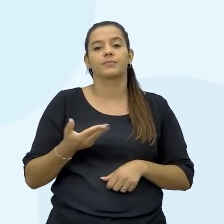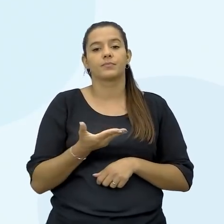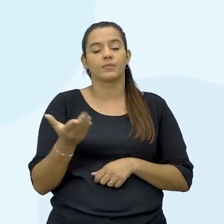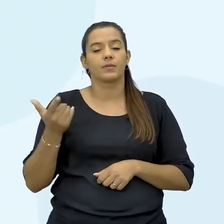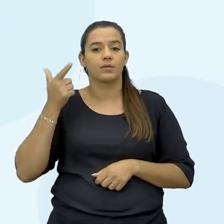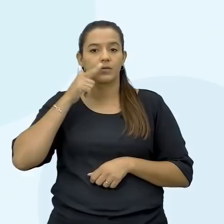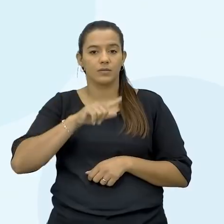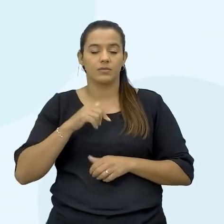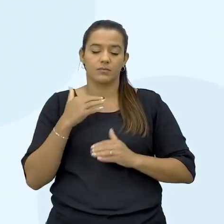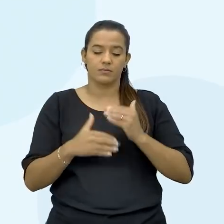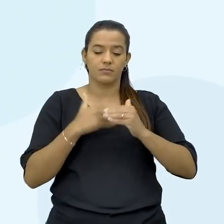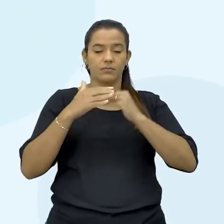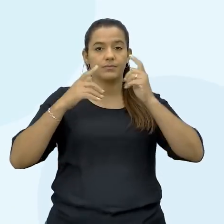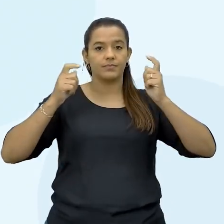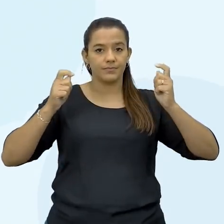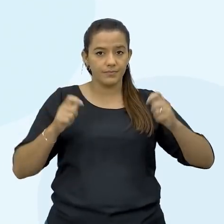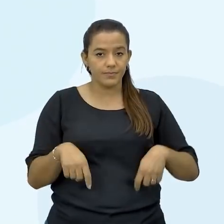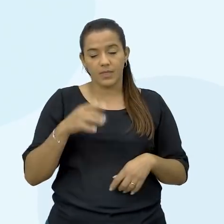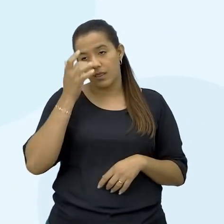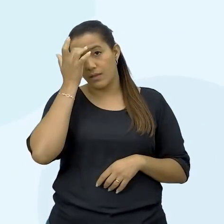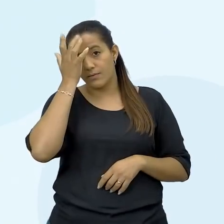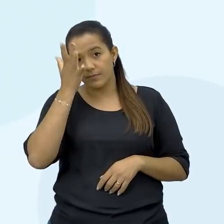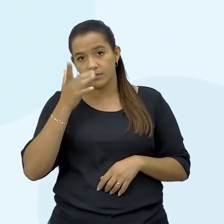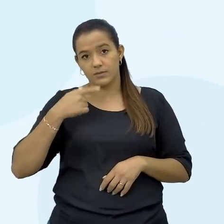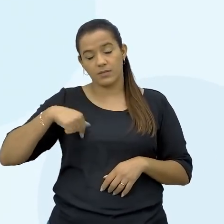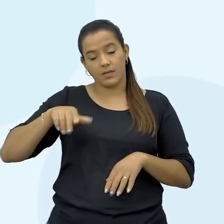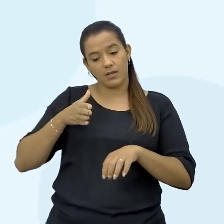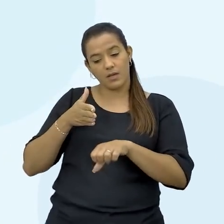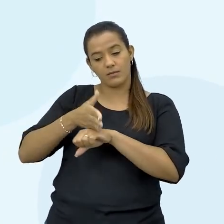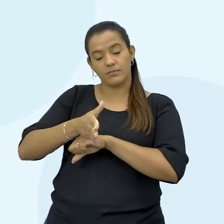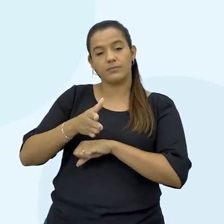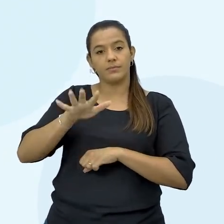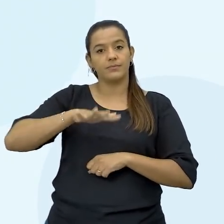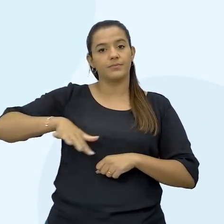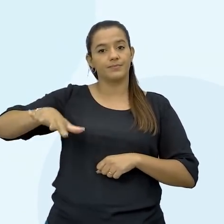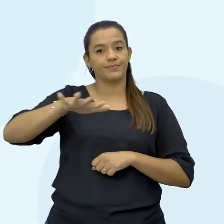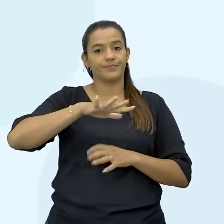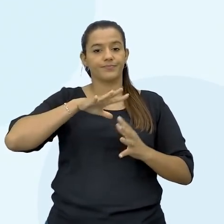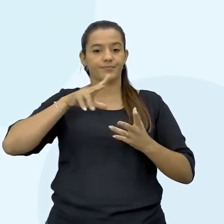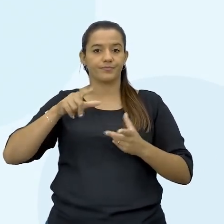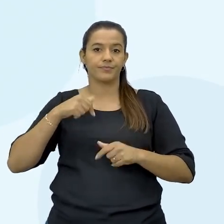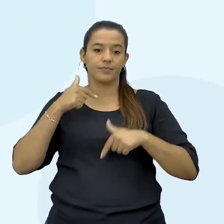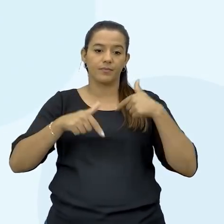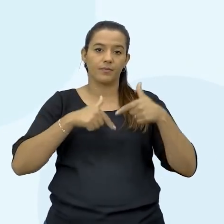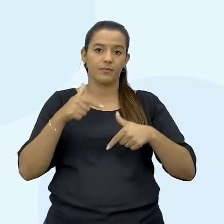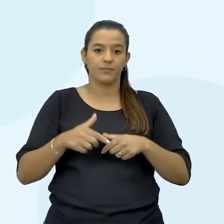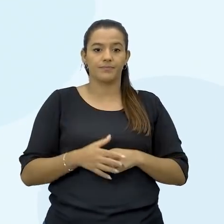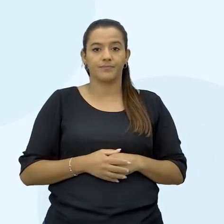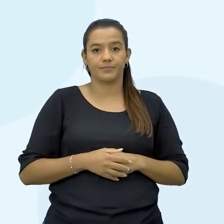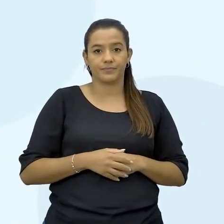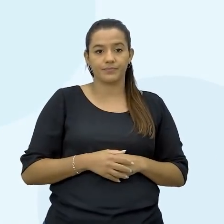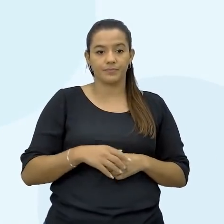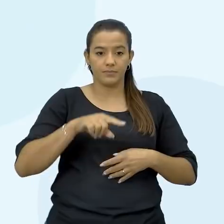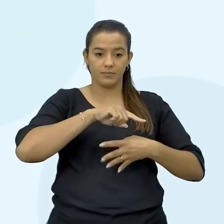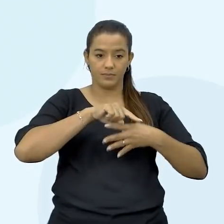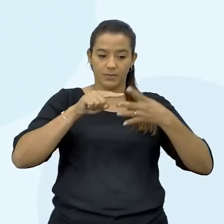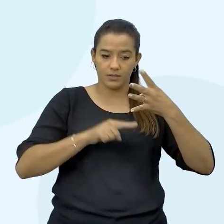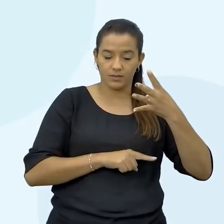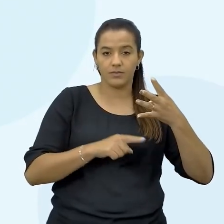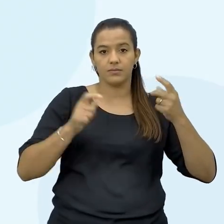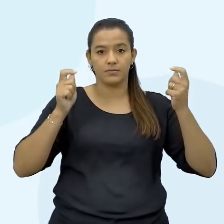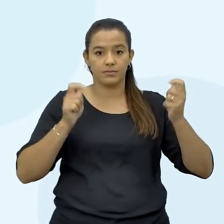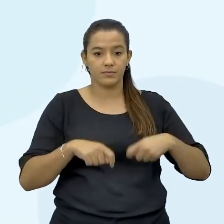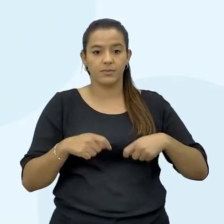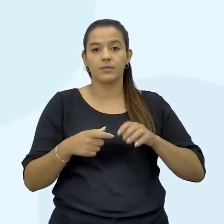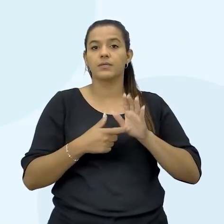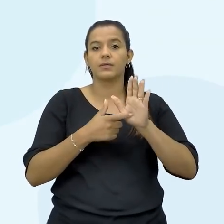desenvolver competências e facilitar o ingresso no mundo do trabalho. Então, as 4 opções que o estudante terá estão aí no